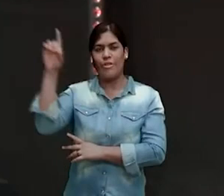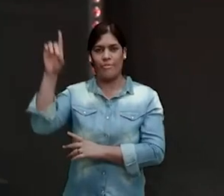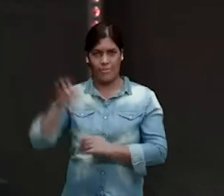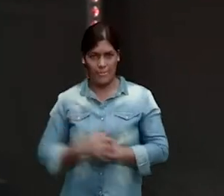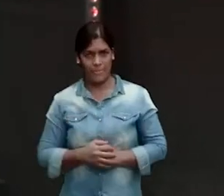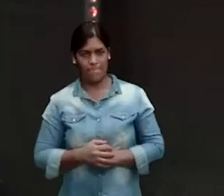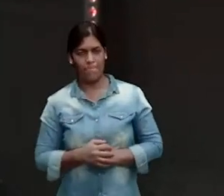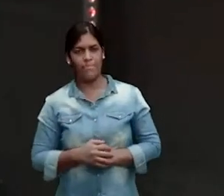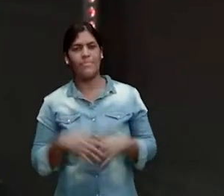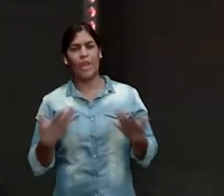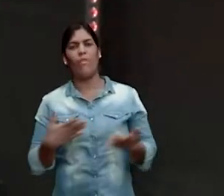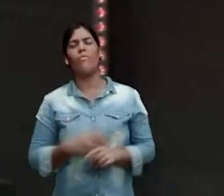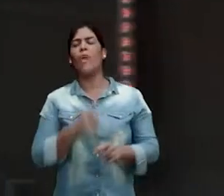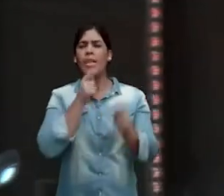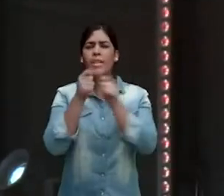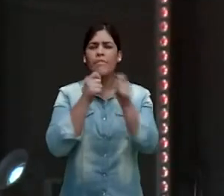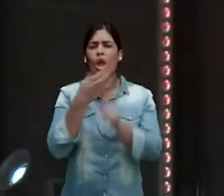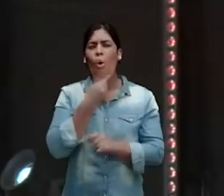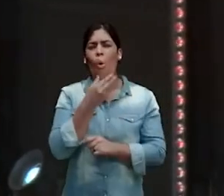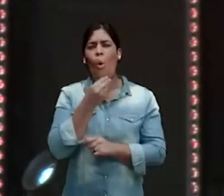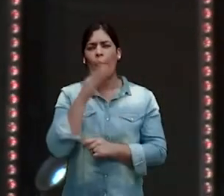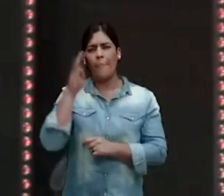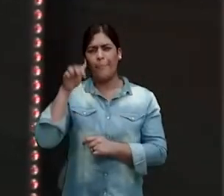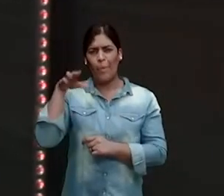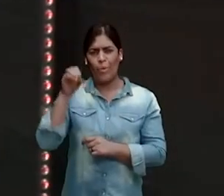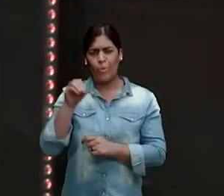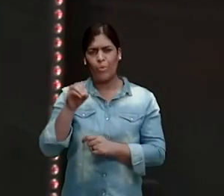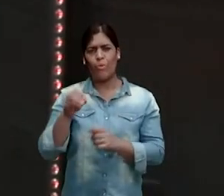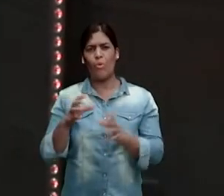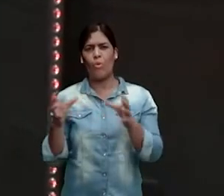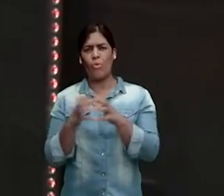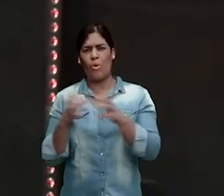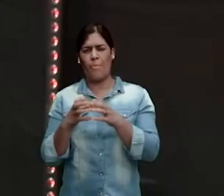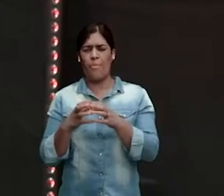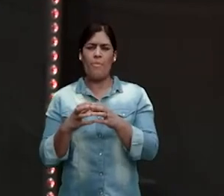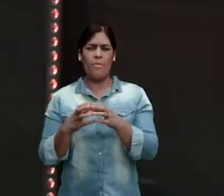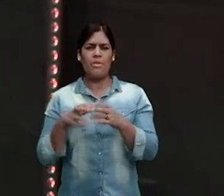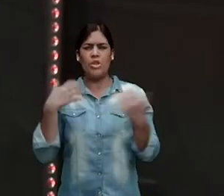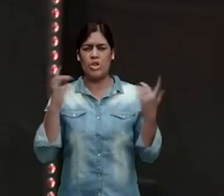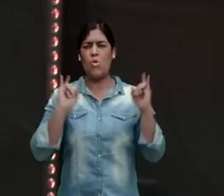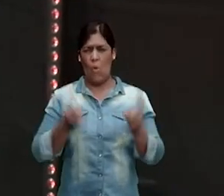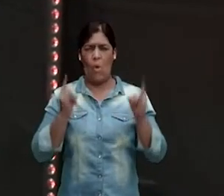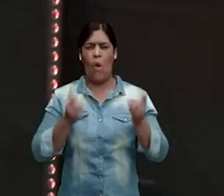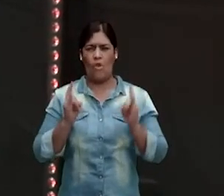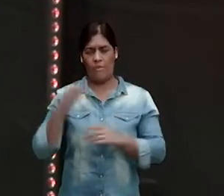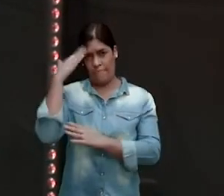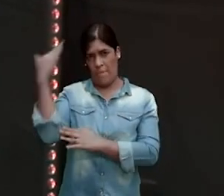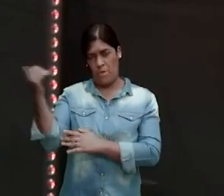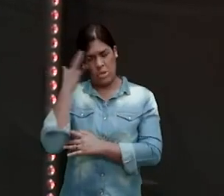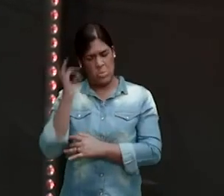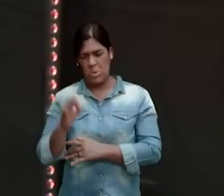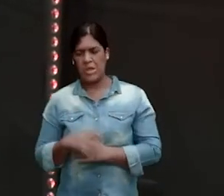Bono aquele cantor do U2 é uma banda de rock muito famosa aí bem